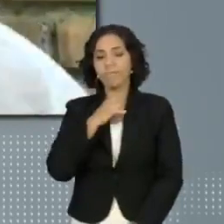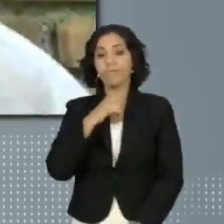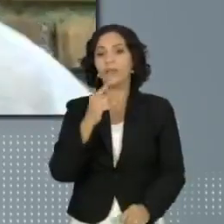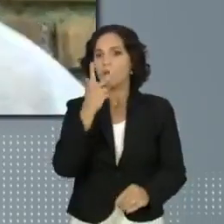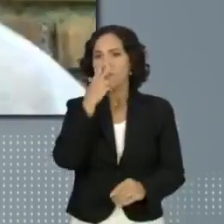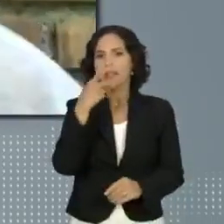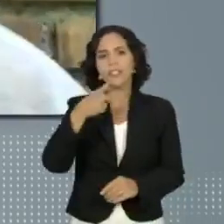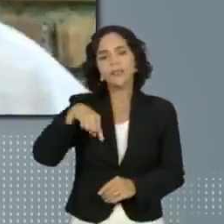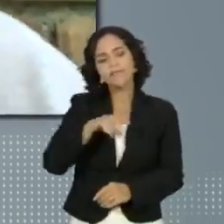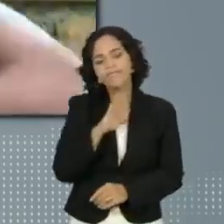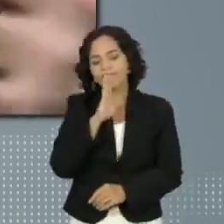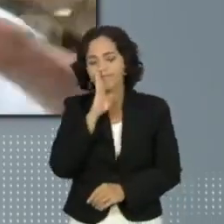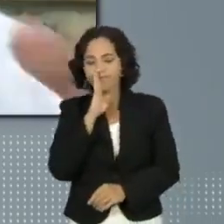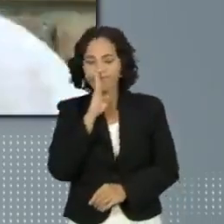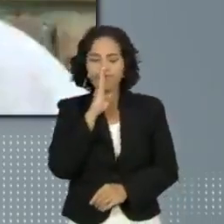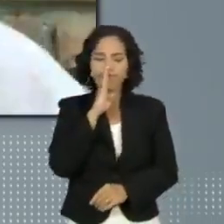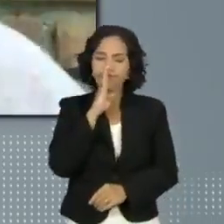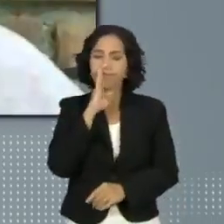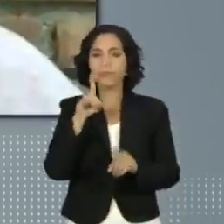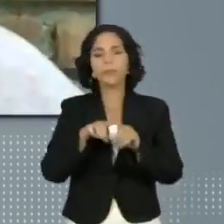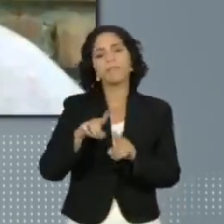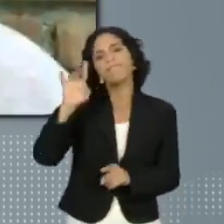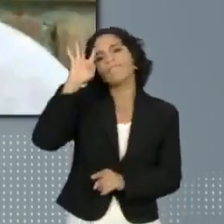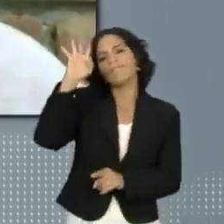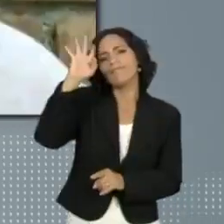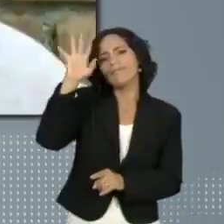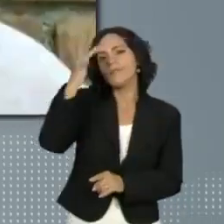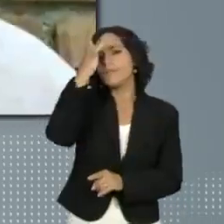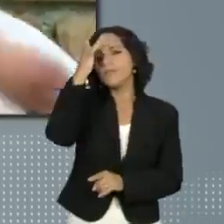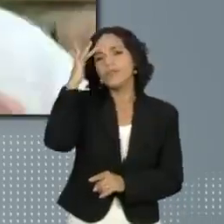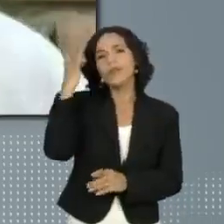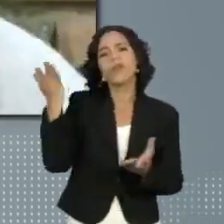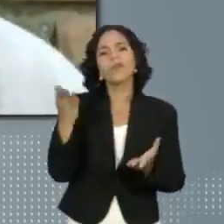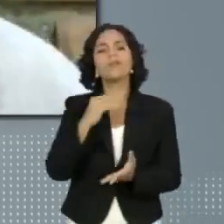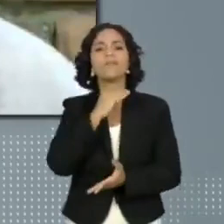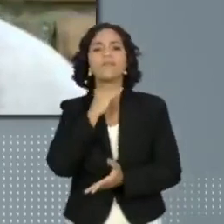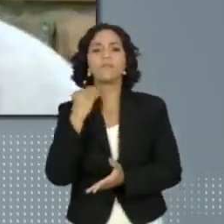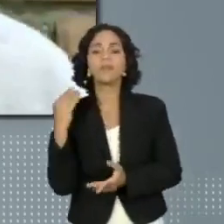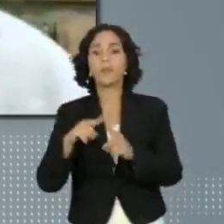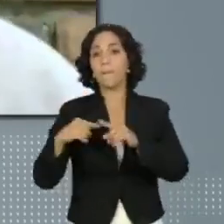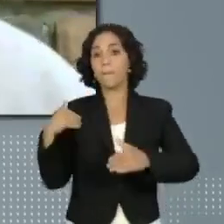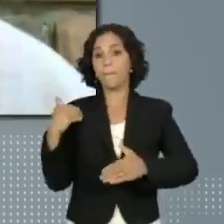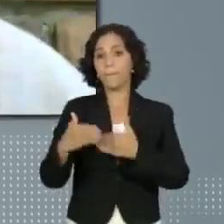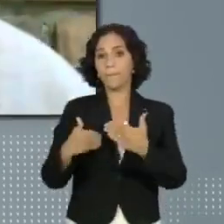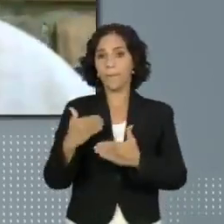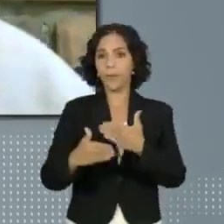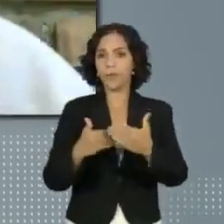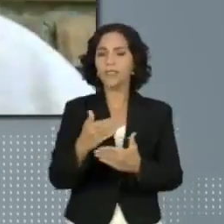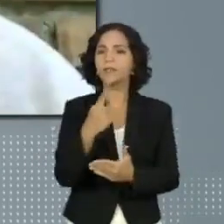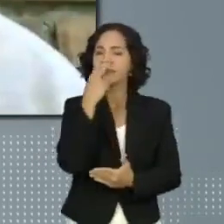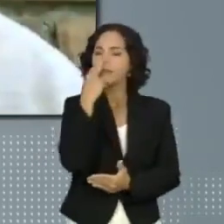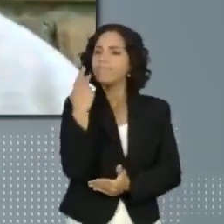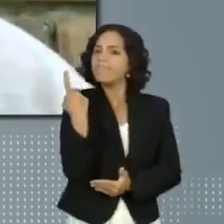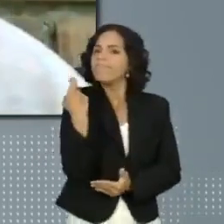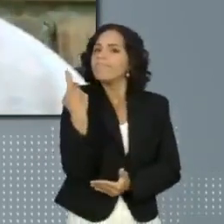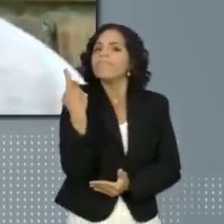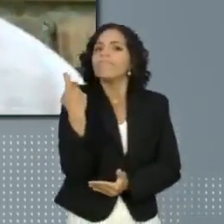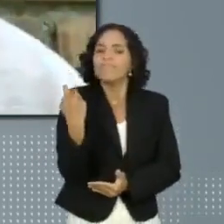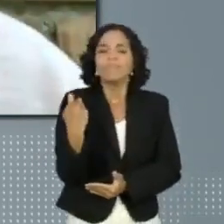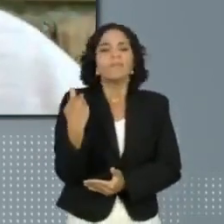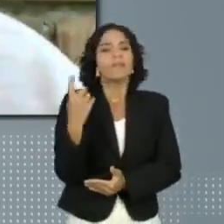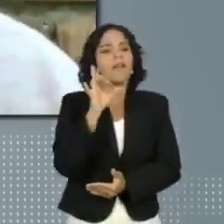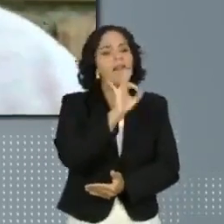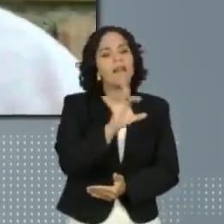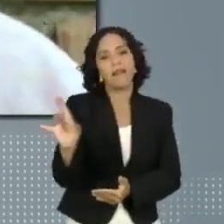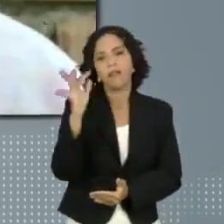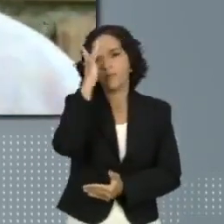se recolher, faz a gente pensar naqueles que se foram. Ele é um processo muito singular e